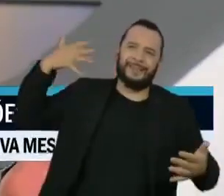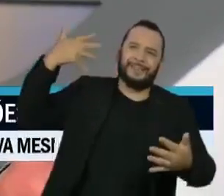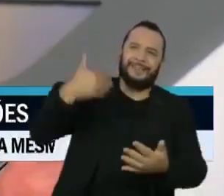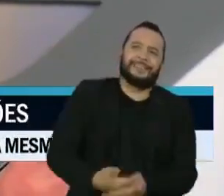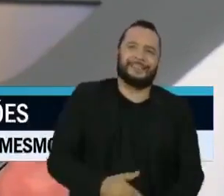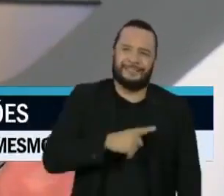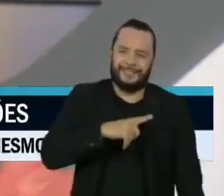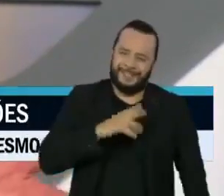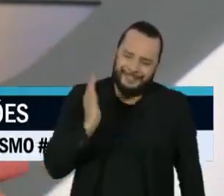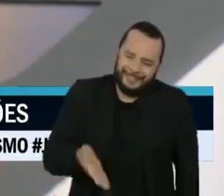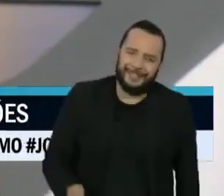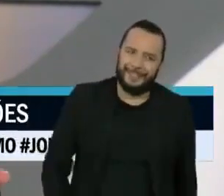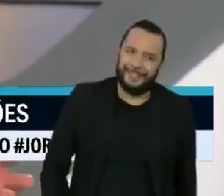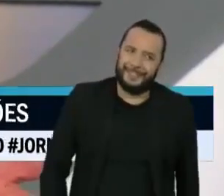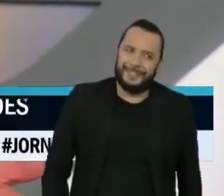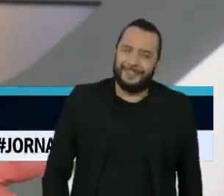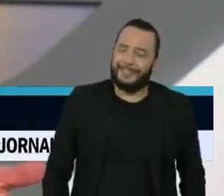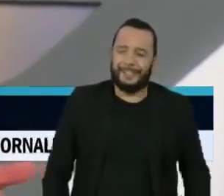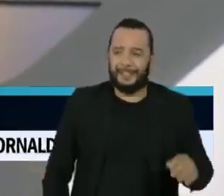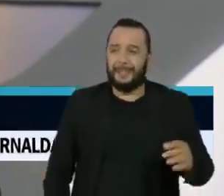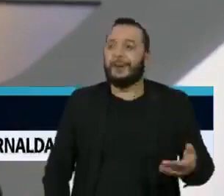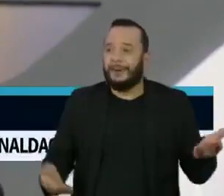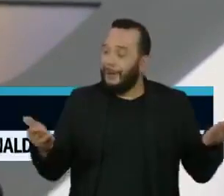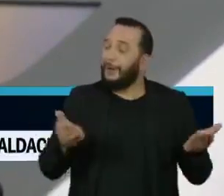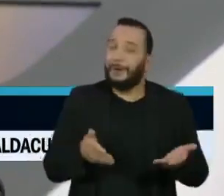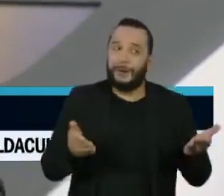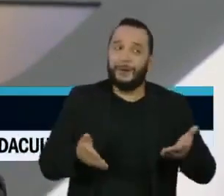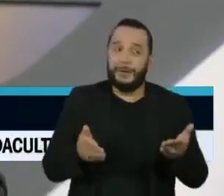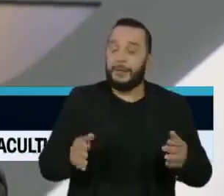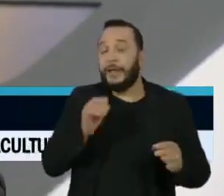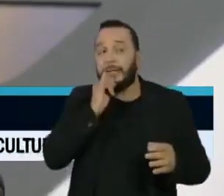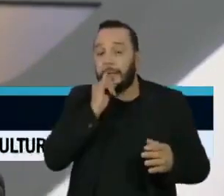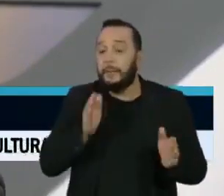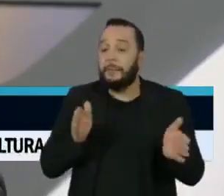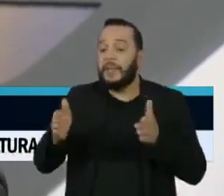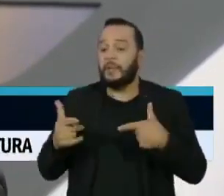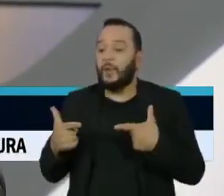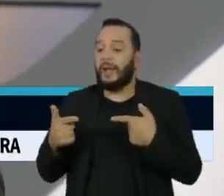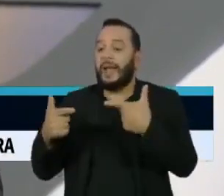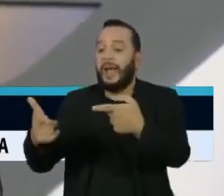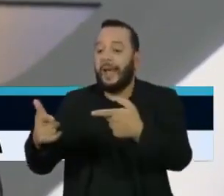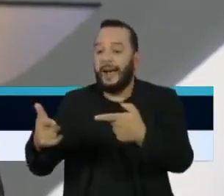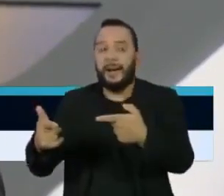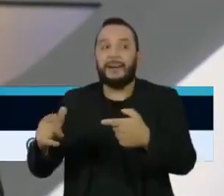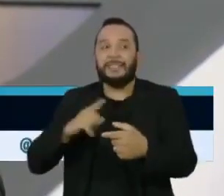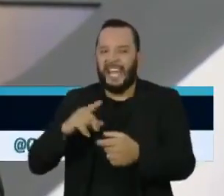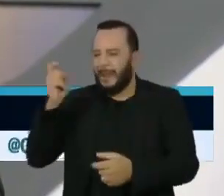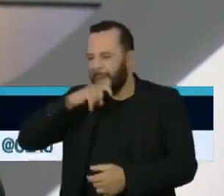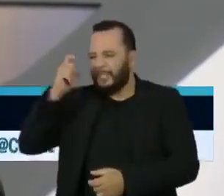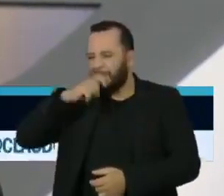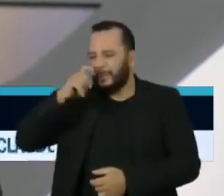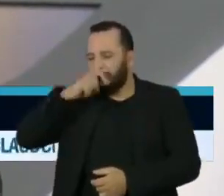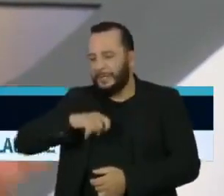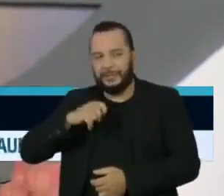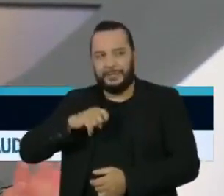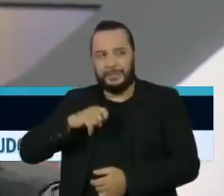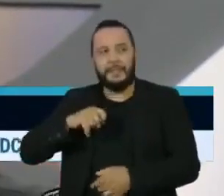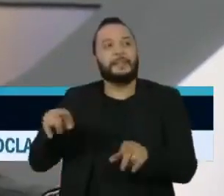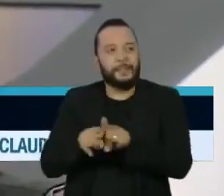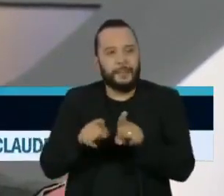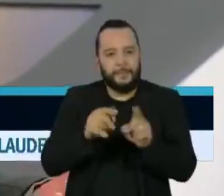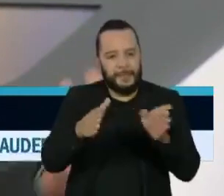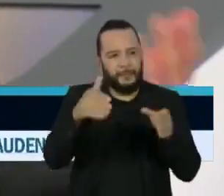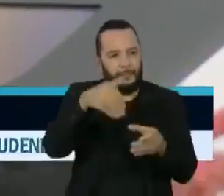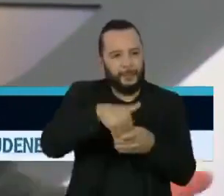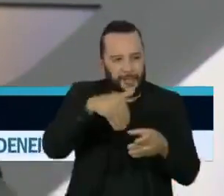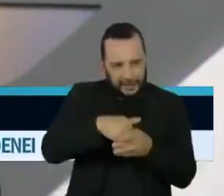dizia o Bismarck, né, que nunca se mente tanto quanto durante a guerra, depois da caçada e antes das eleições. Pô,